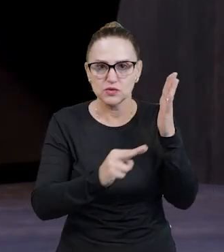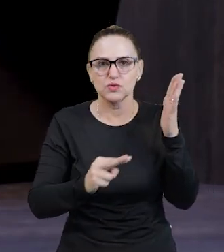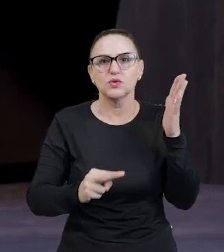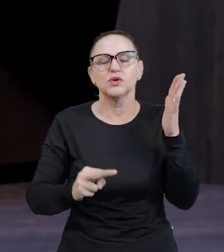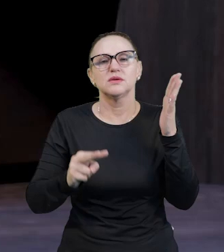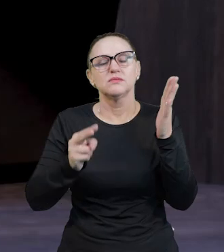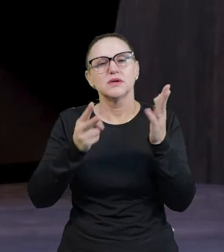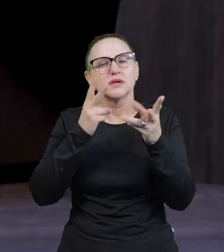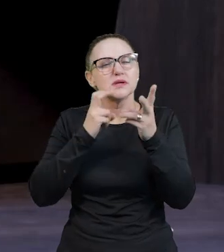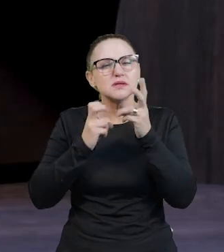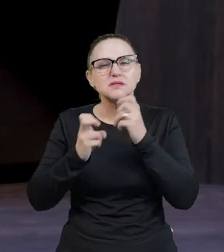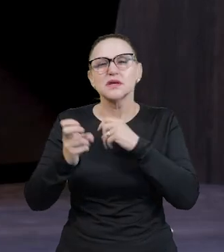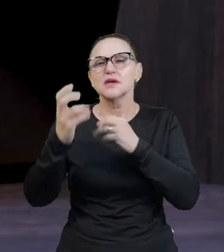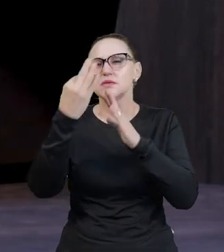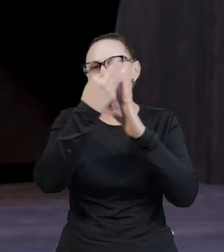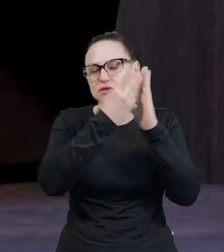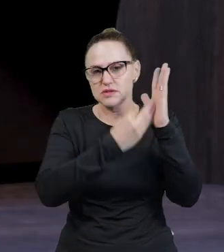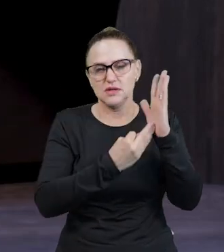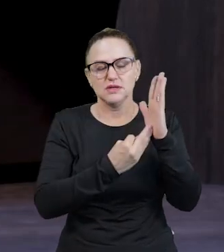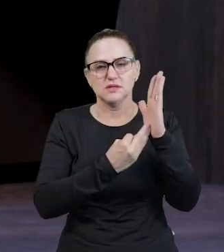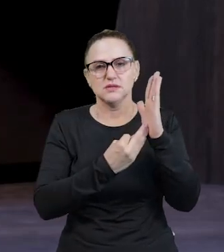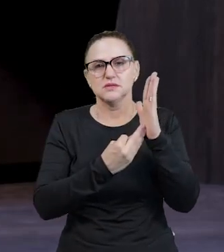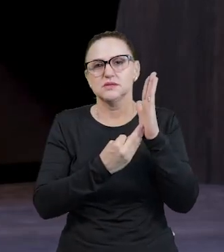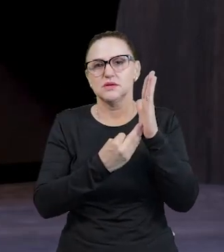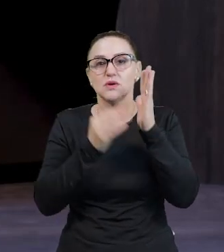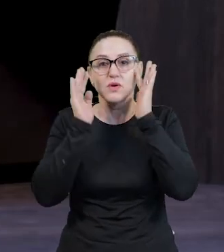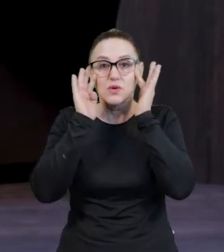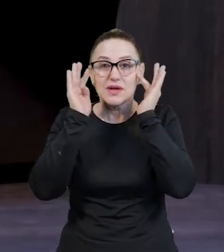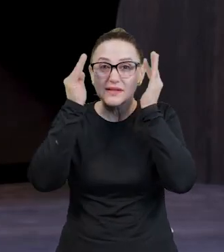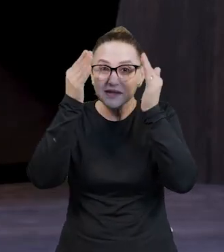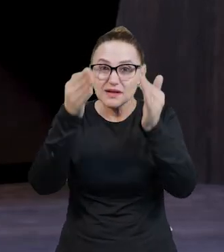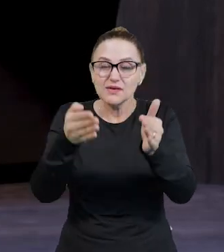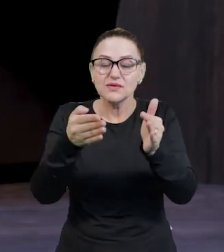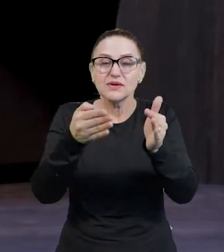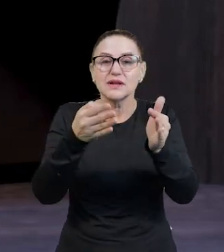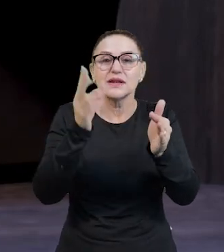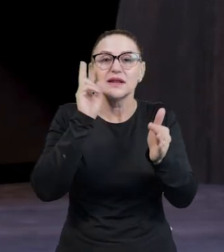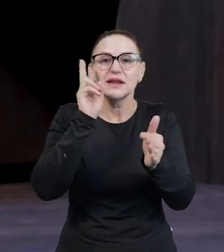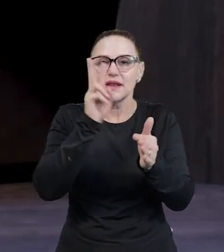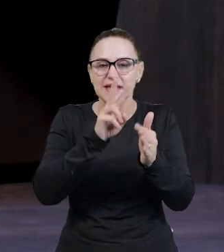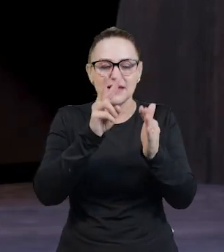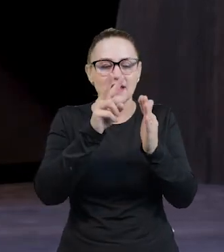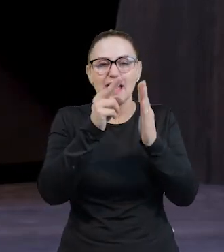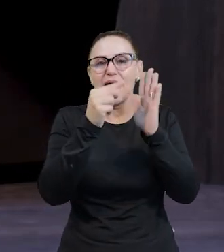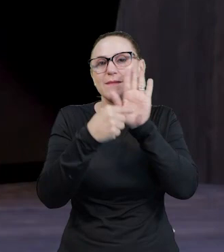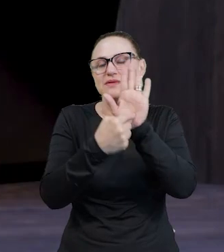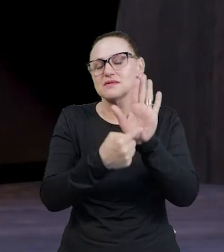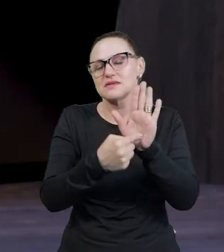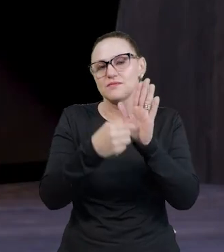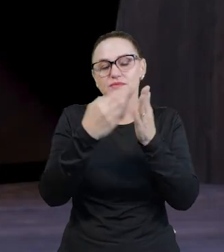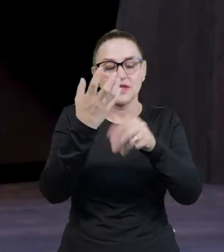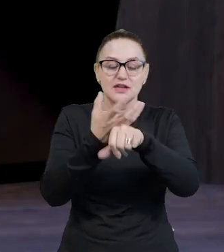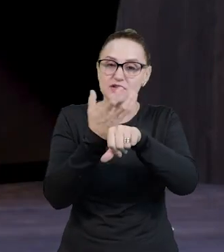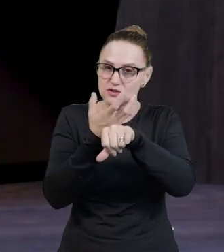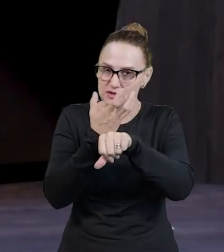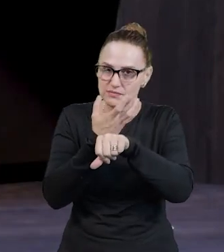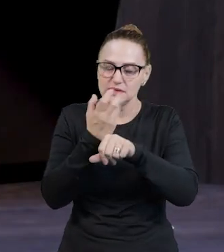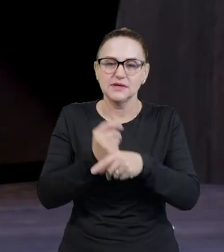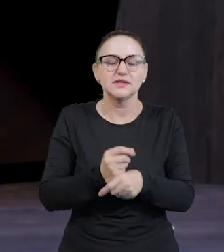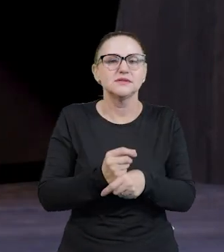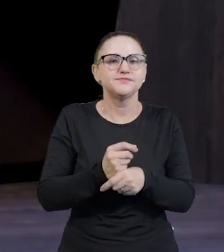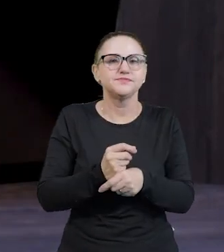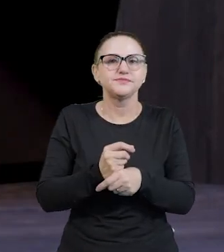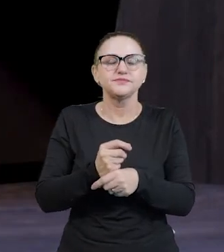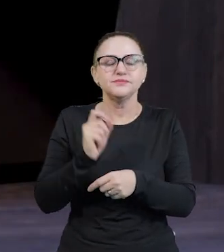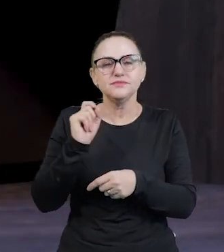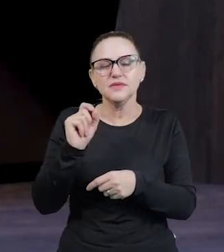os textos, leiam com atenção também a apresentação da disciplina e qualquer dificuldade para fazer essas